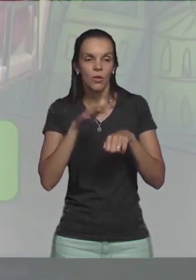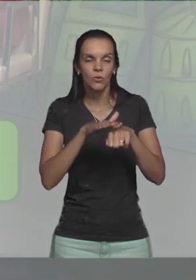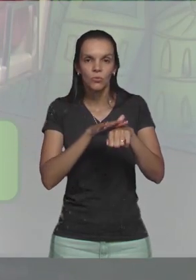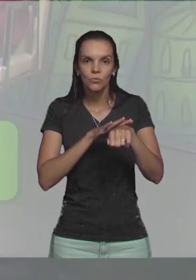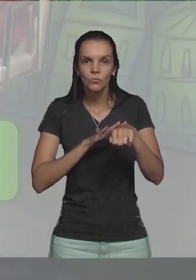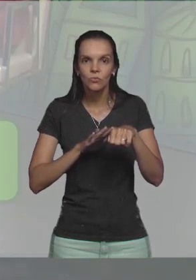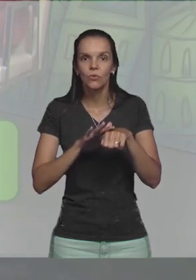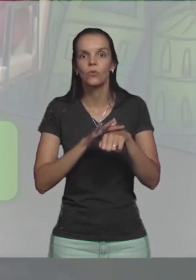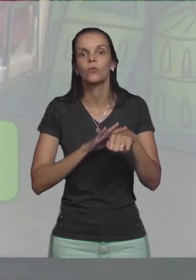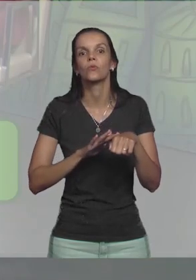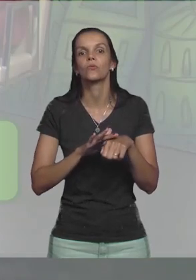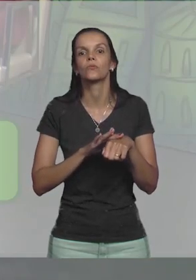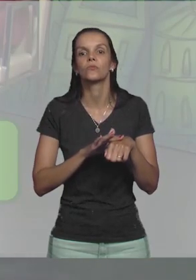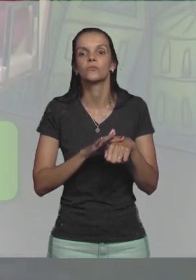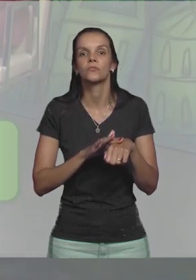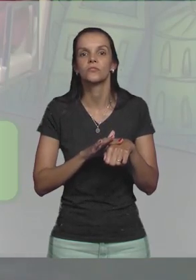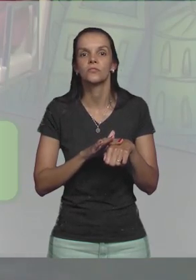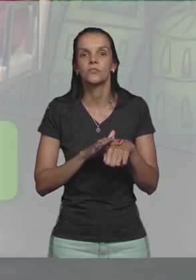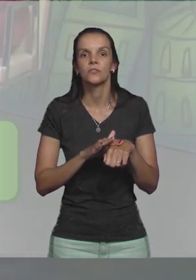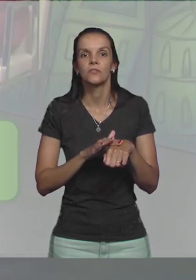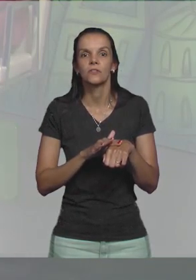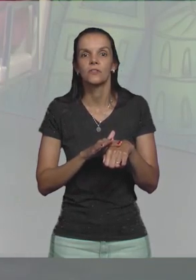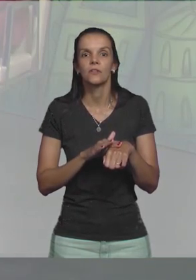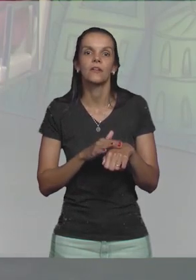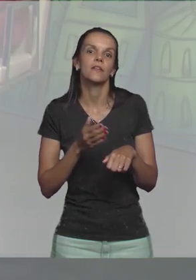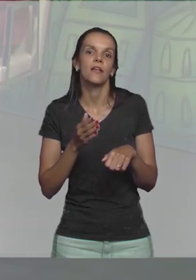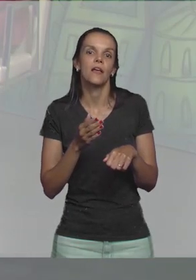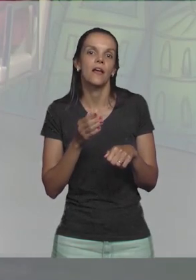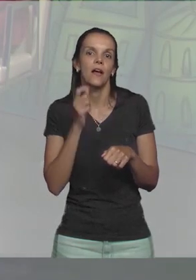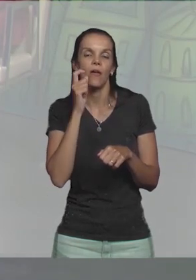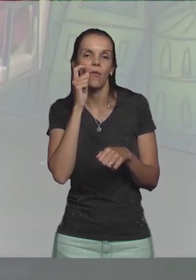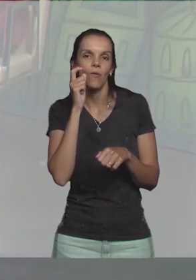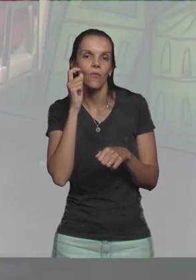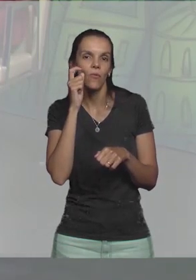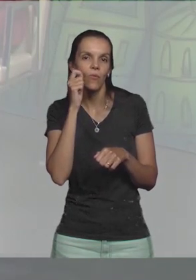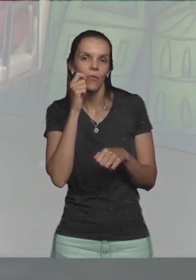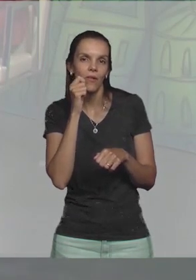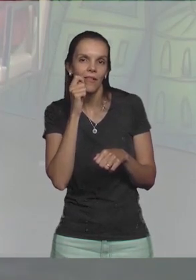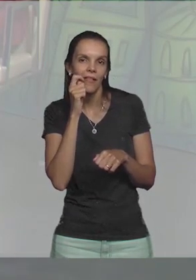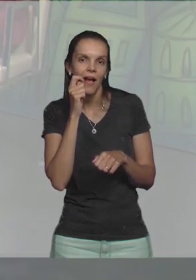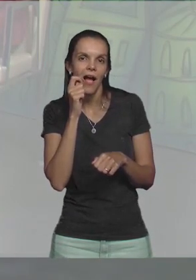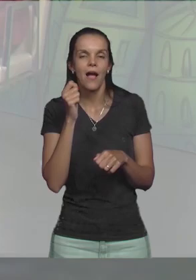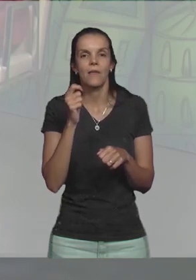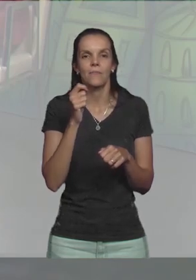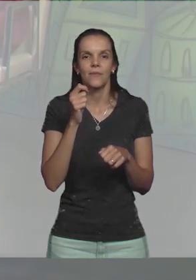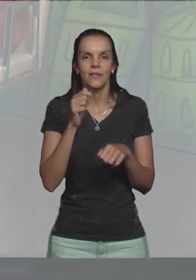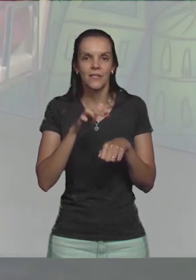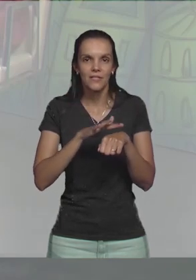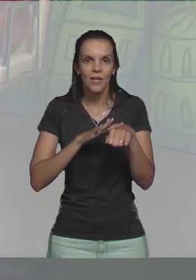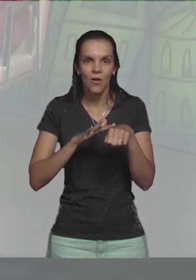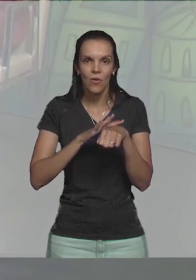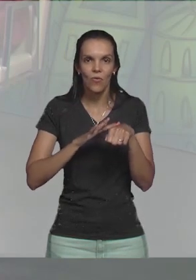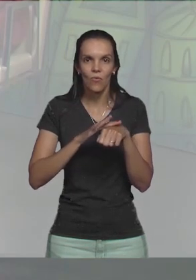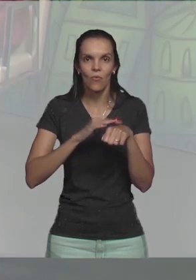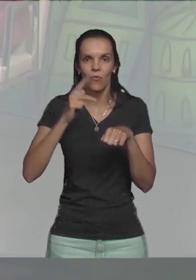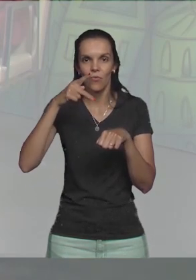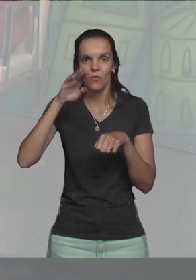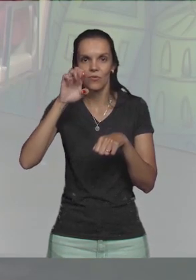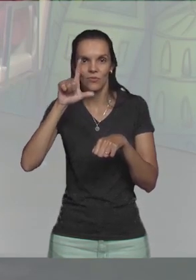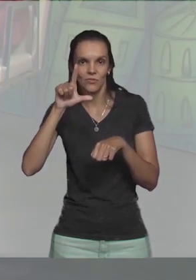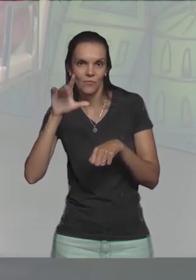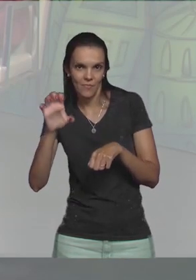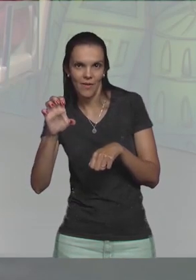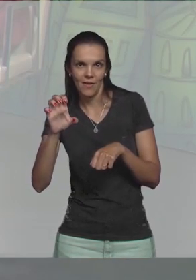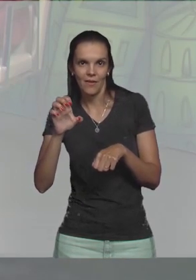pele, né? A gente brinca com as crianças o lápis cor de pele. Aquele lápis cor de pele que a Faber-Castell inventou é lápis cor de